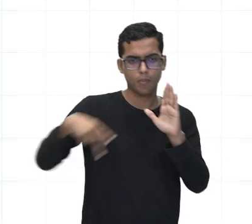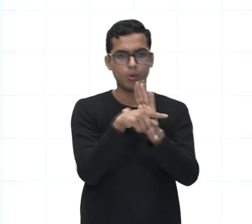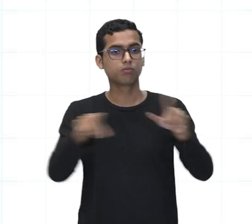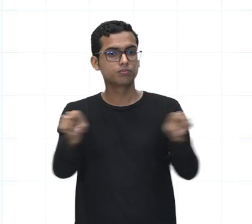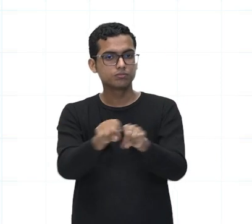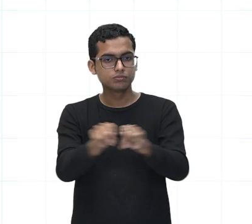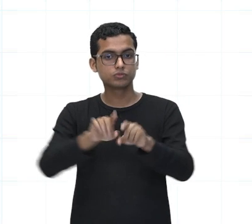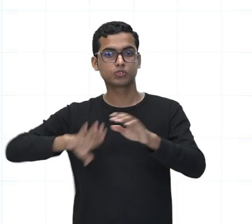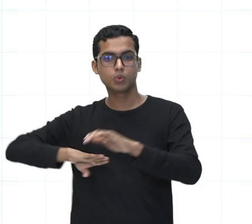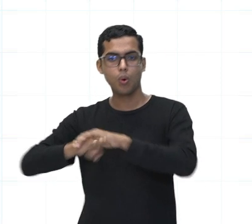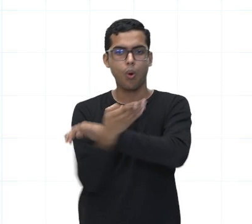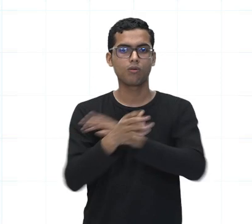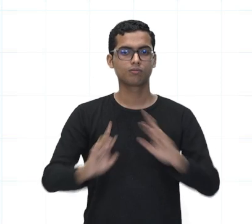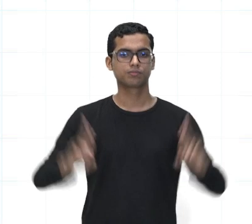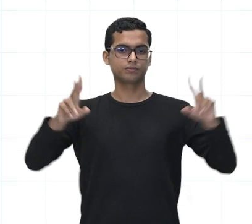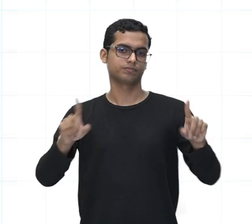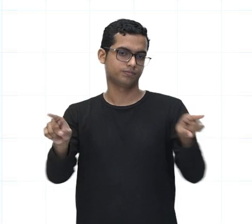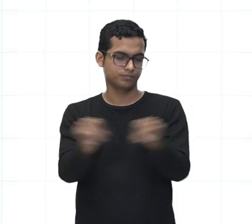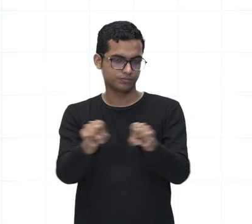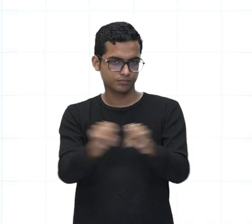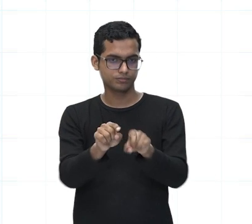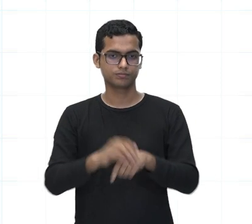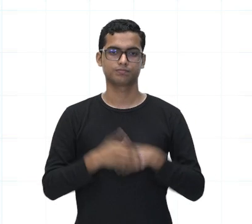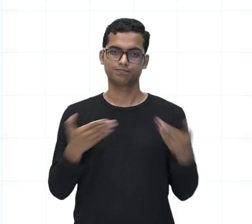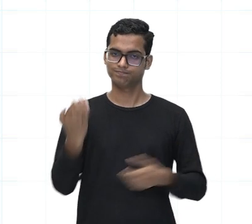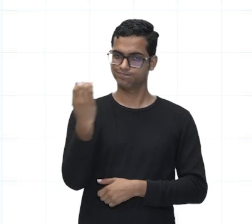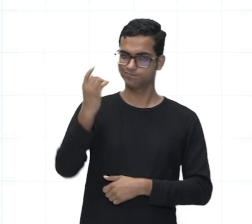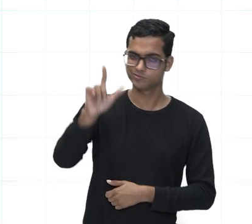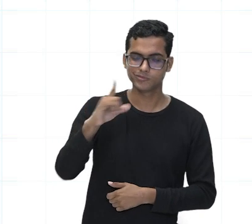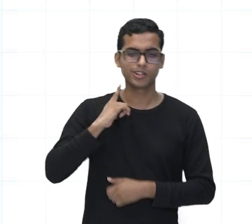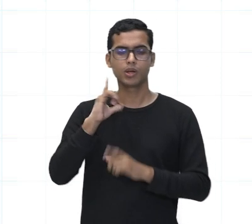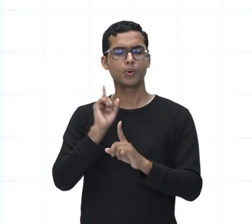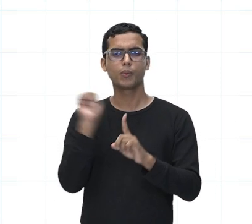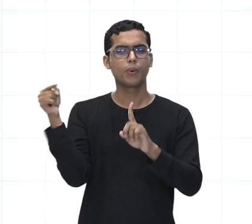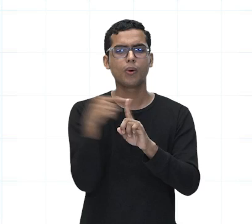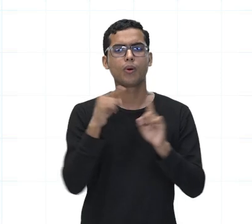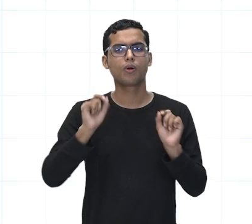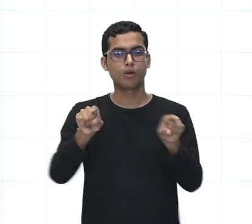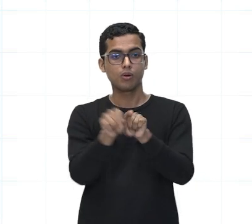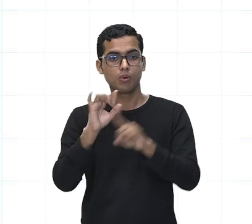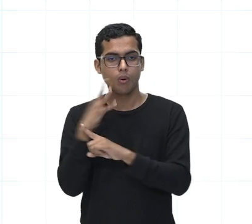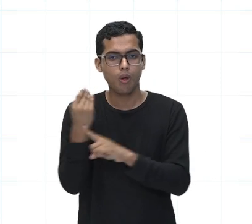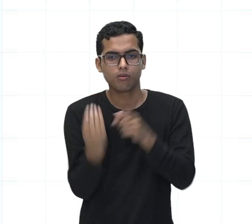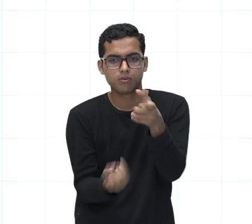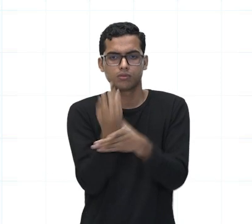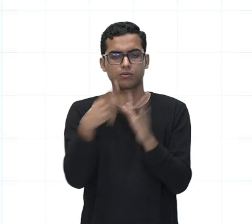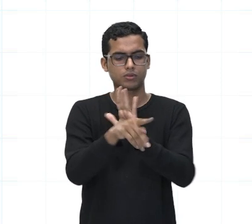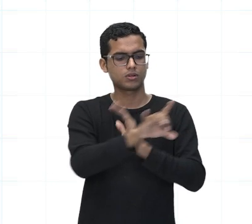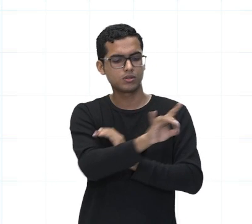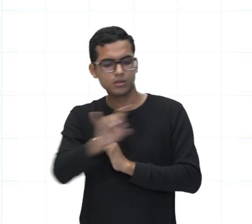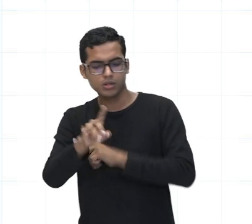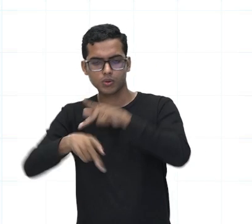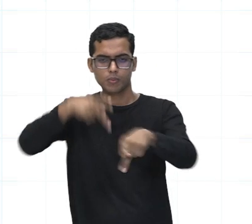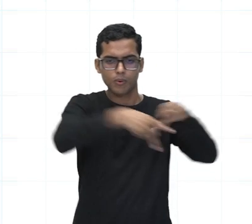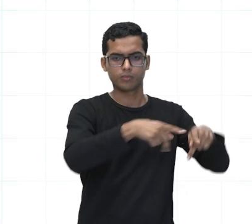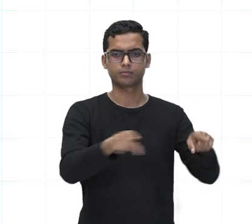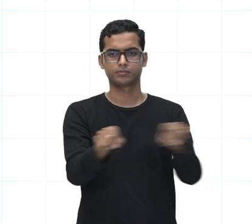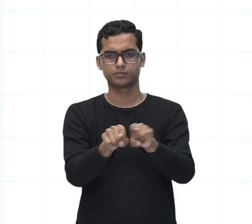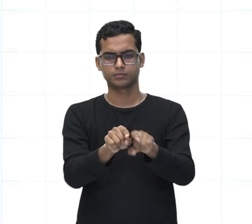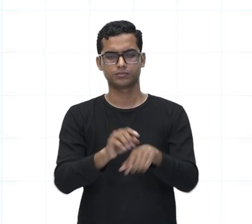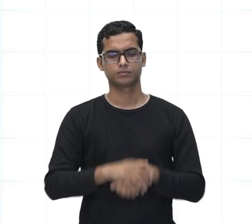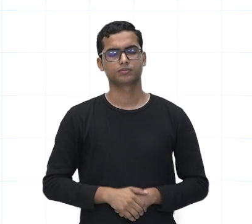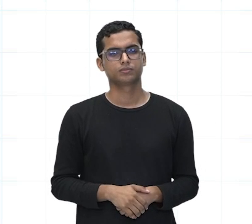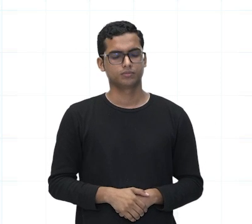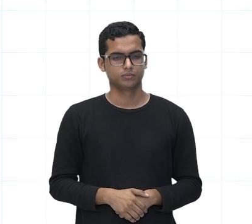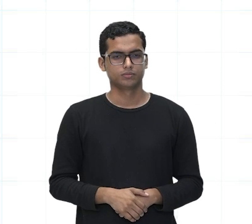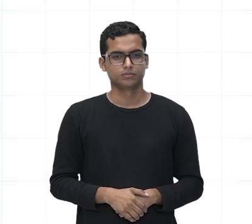costumes diferentes, o que, obviamente, se reflete na arte produzida por elas. Vamos ver as